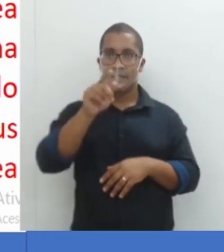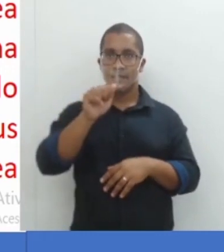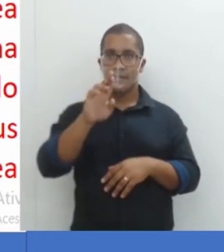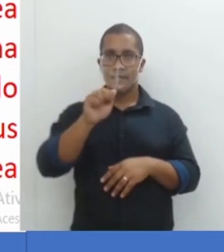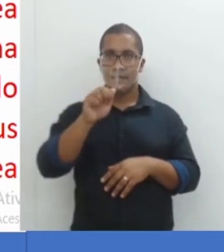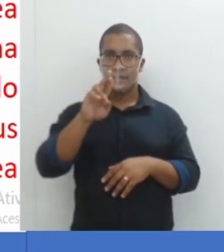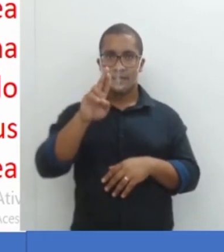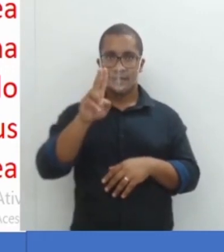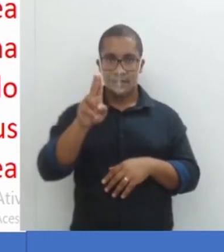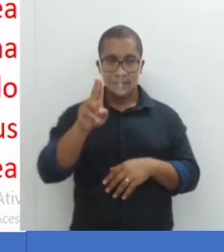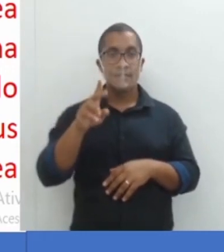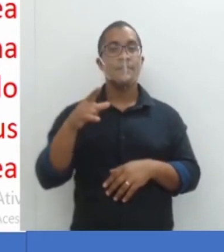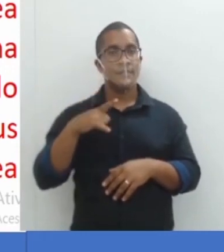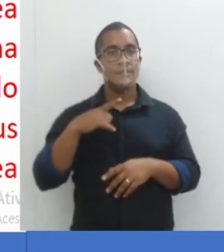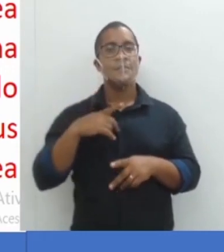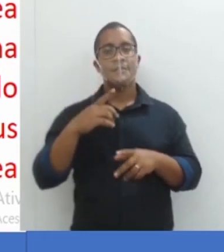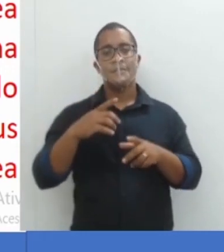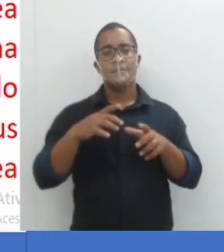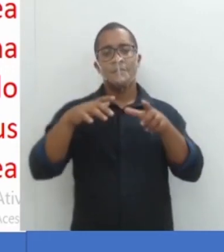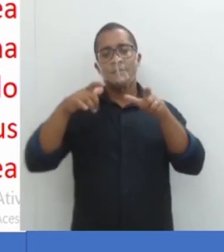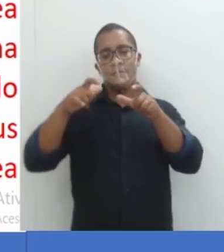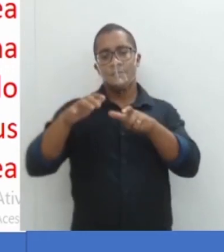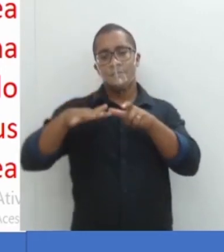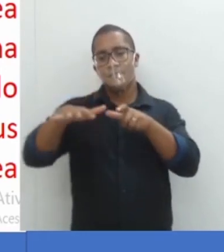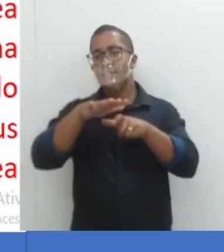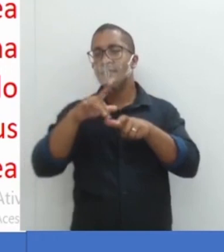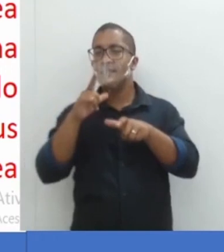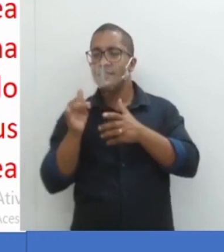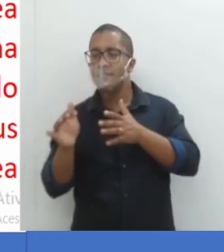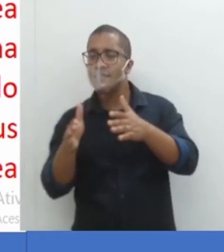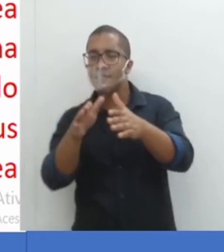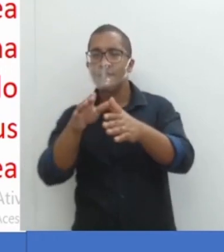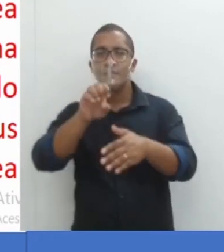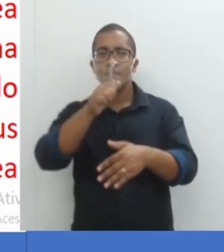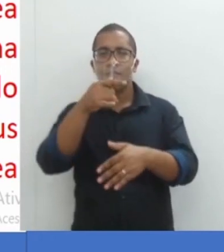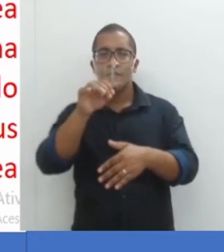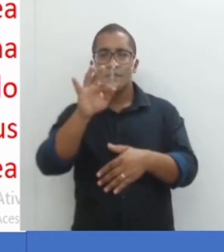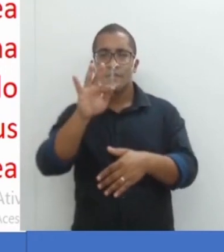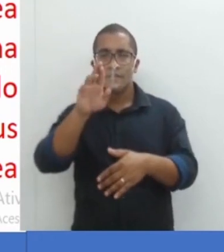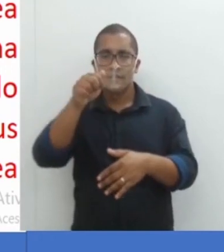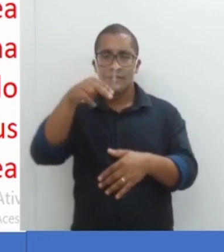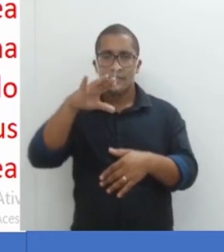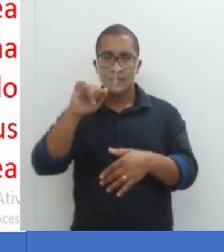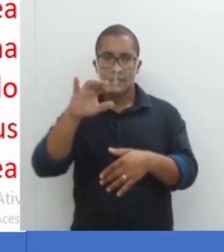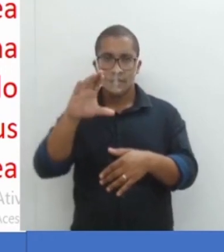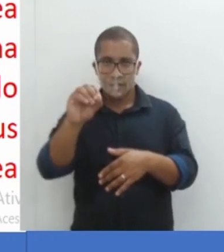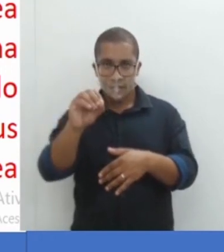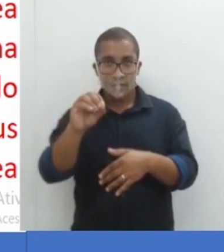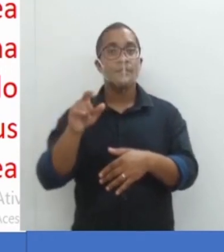Pancararus habitam nas proximidades do Rio São Francisco, no municípios de